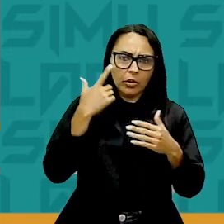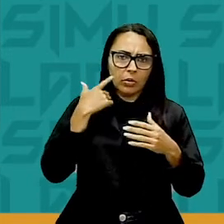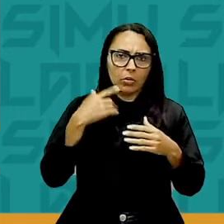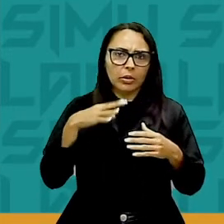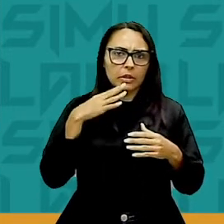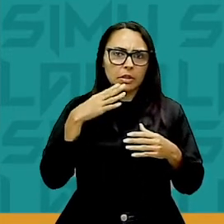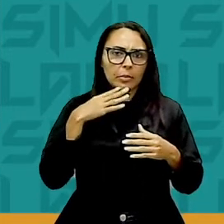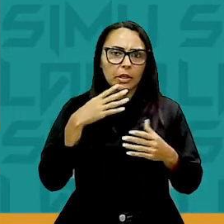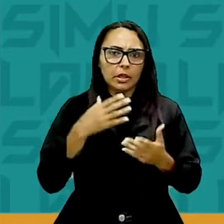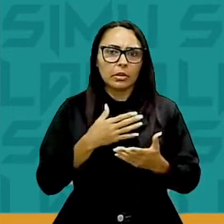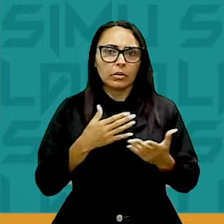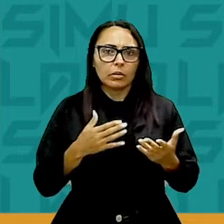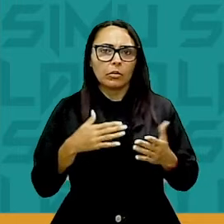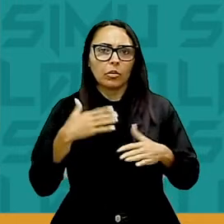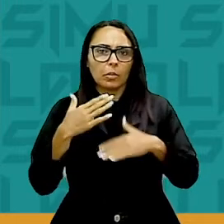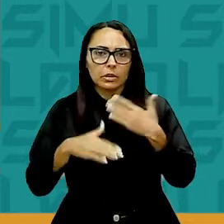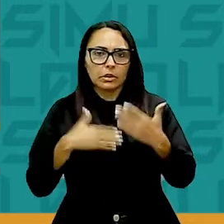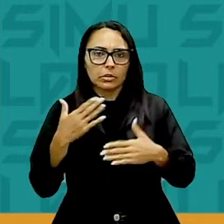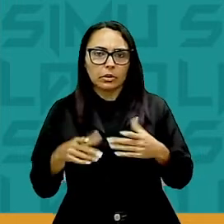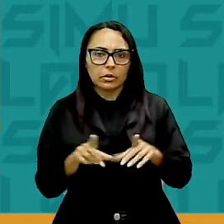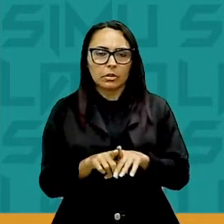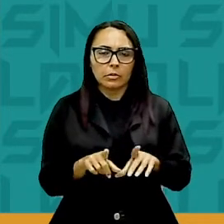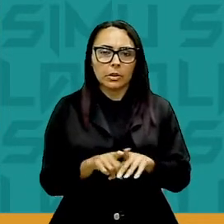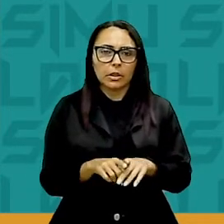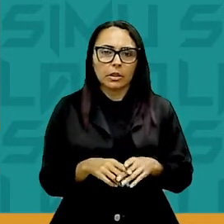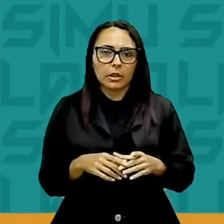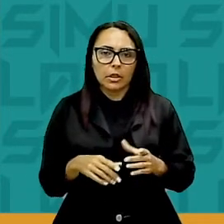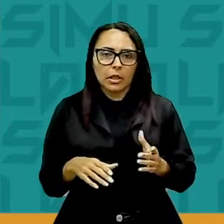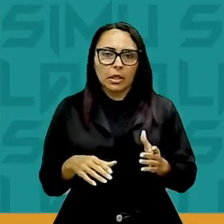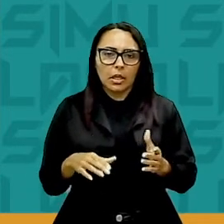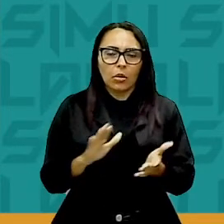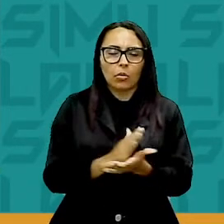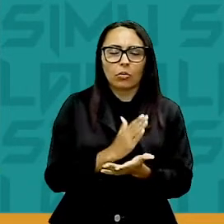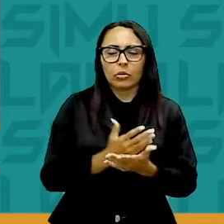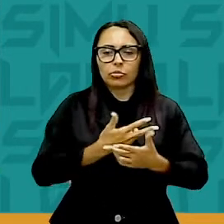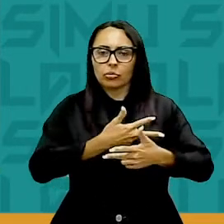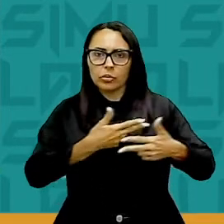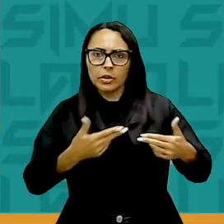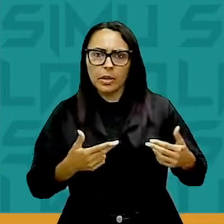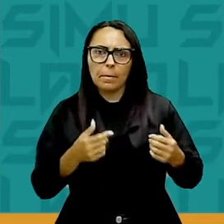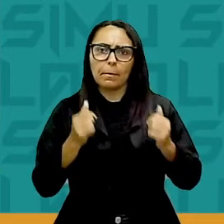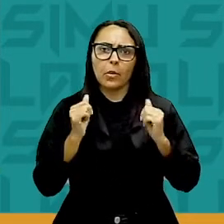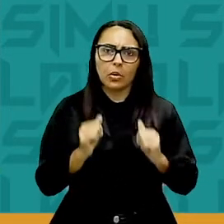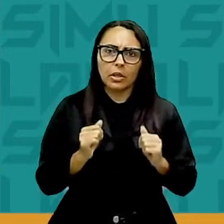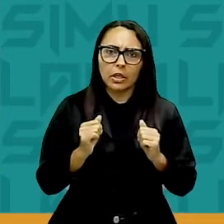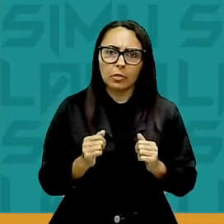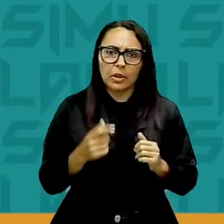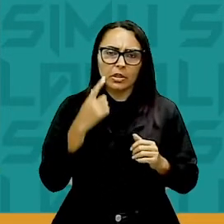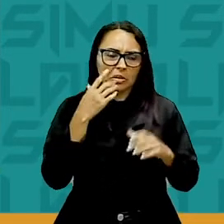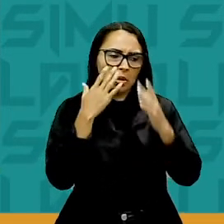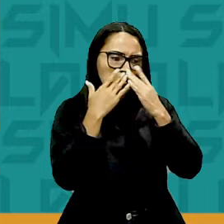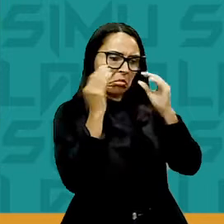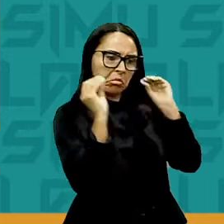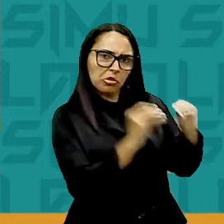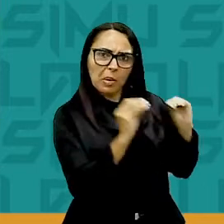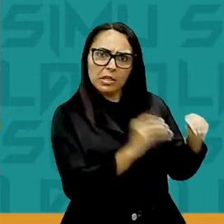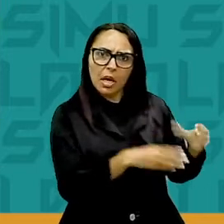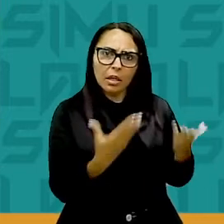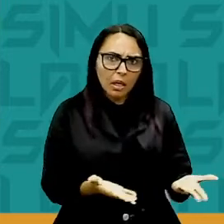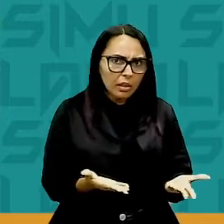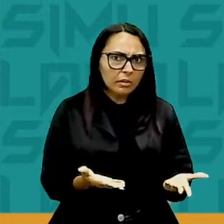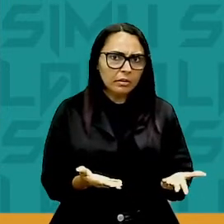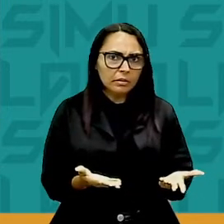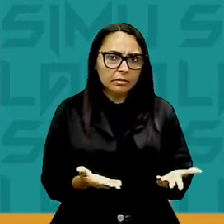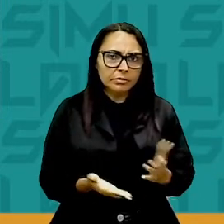que ele desenvolveu com o passar dos anos sobre determinadas coisas, podem realmente serem jogadas fora? Olha